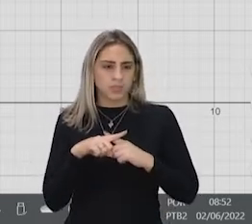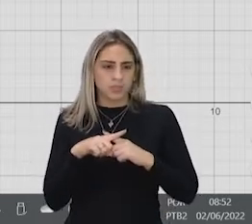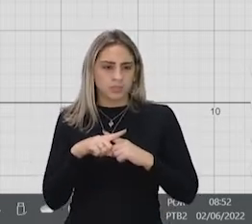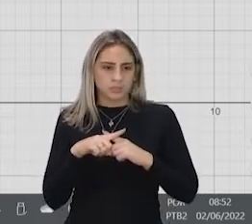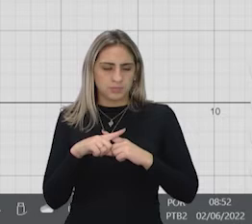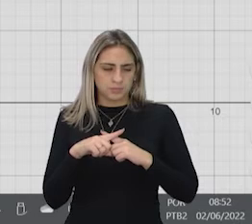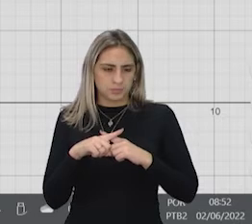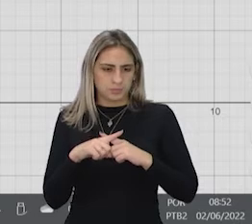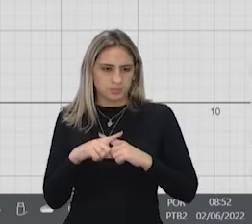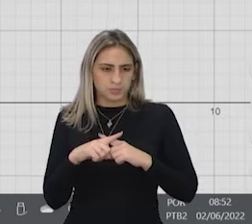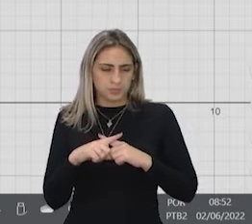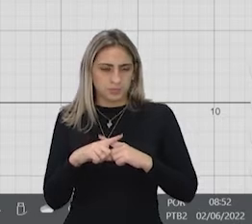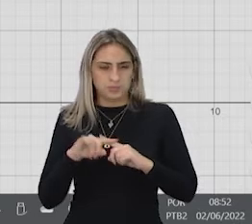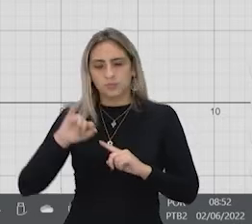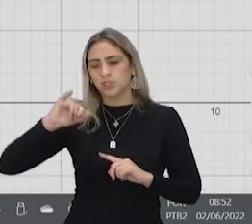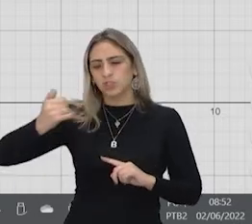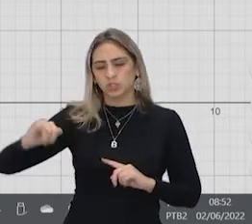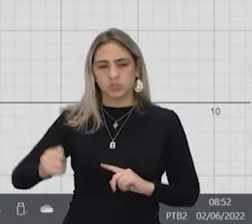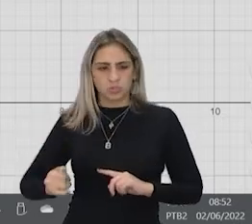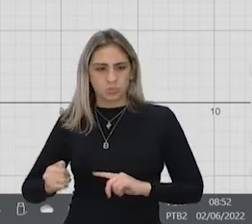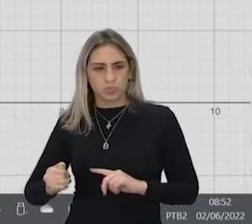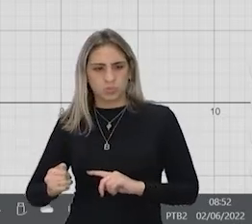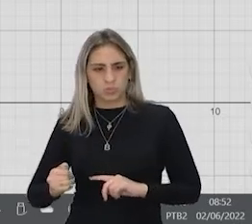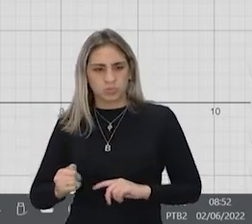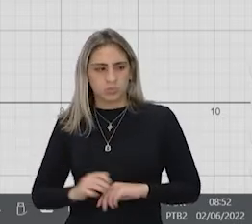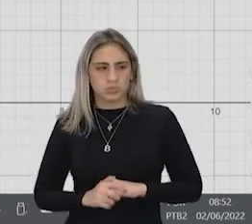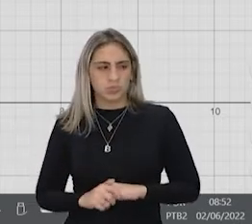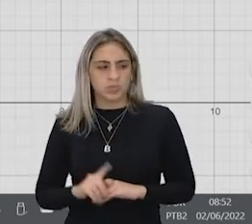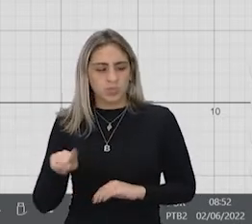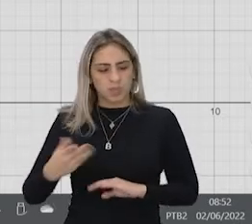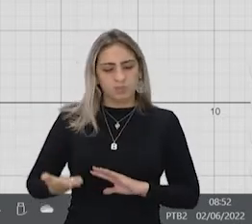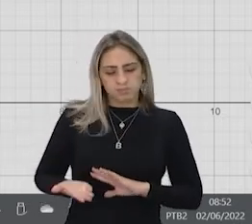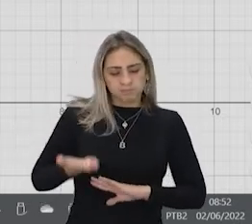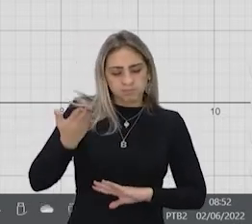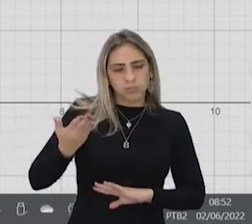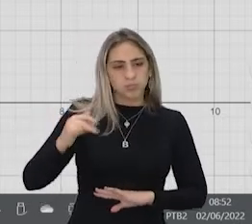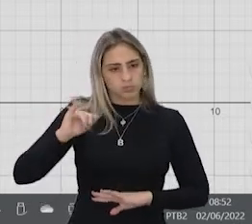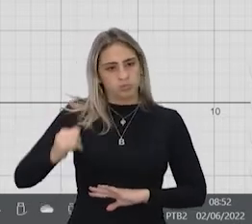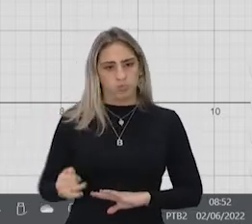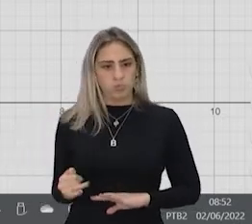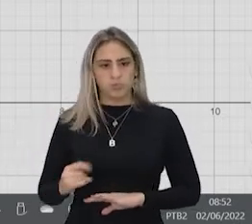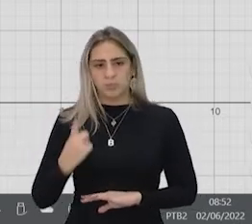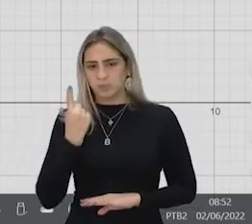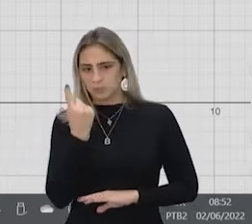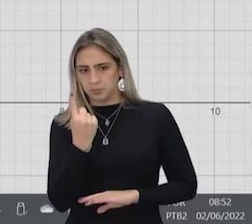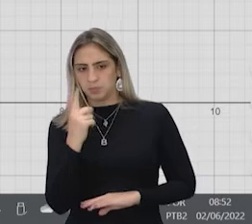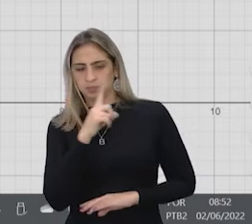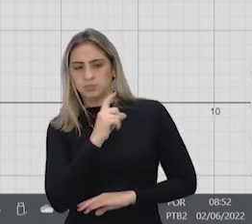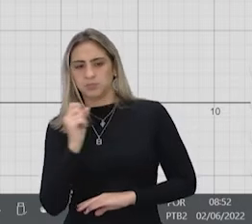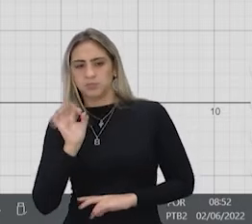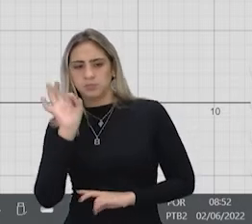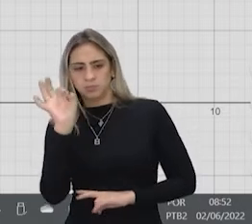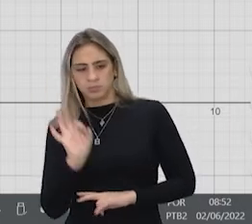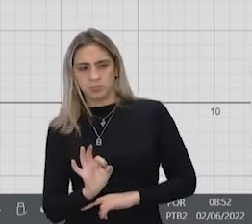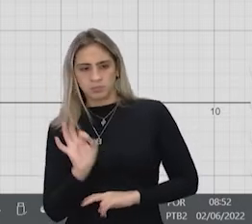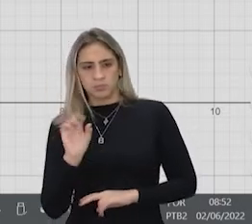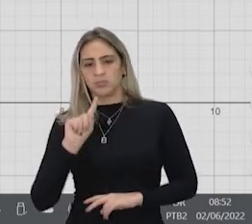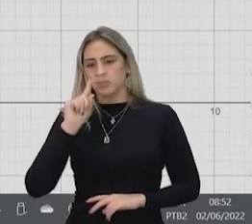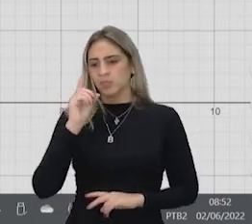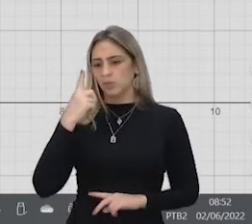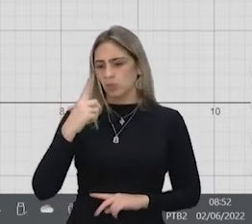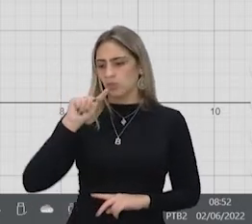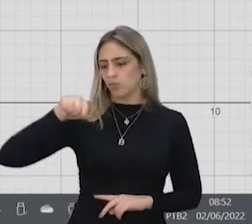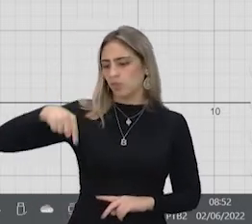asterisco, o juro, que vai ser, como é juro, é um aumento, então 1, que é o 100%, vírgula, a taxa,